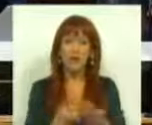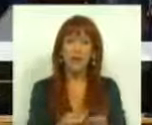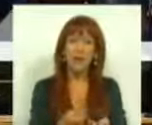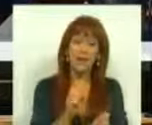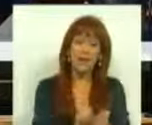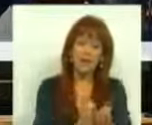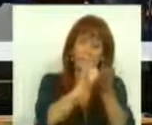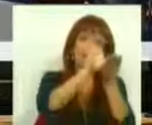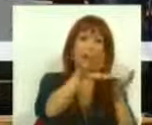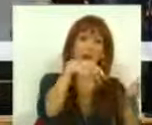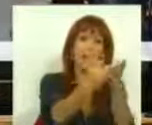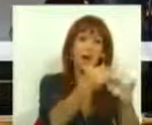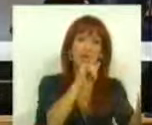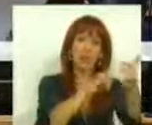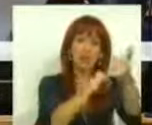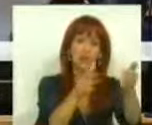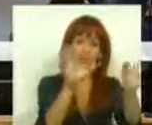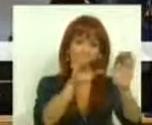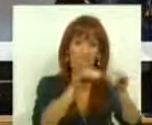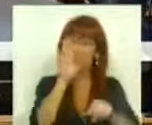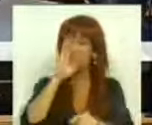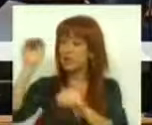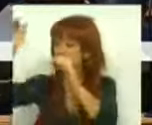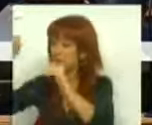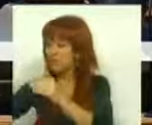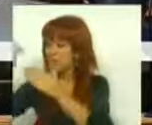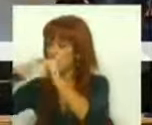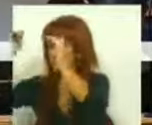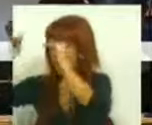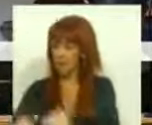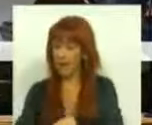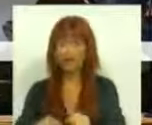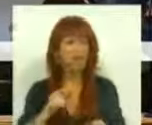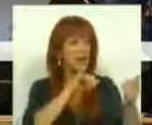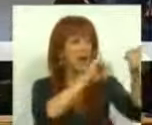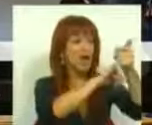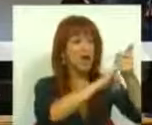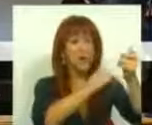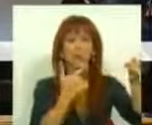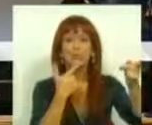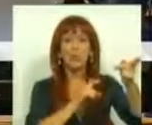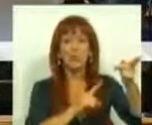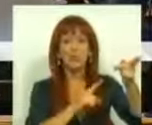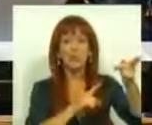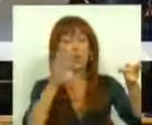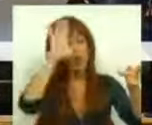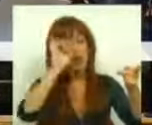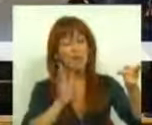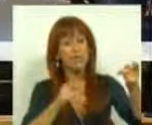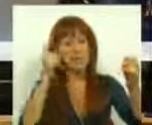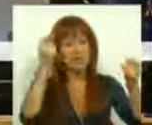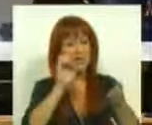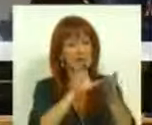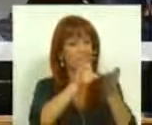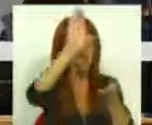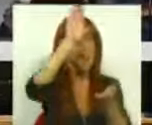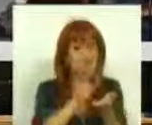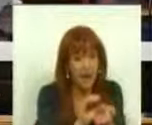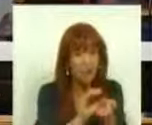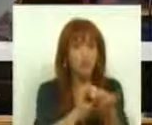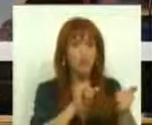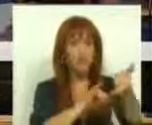mais dinheiro às concessionárias. Se baixarmos os impostos, as concessionárias não devem, o Estado tem que dar menos dinheiro às